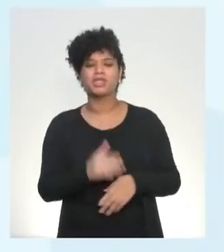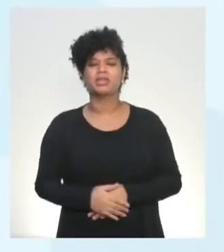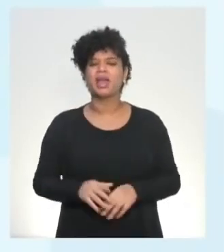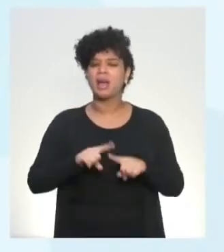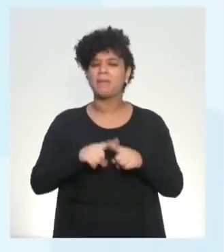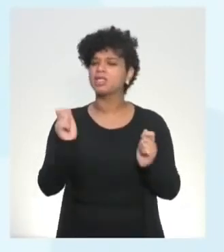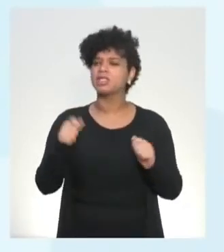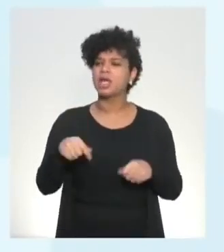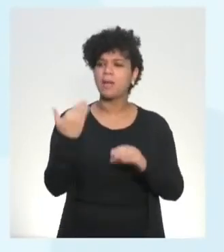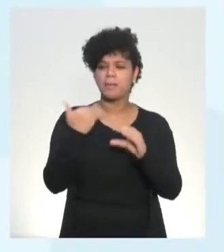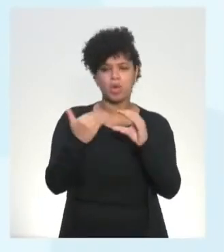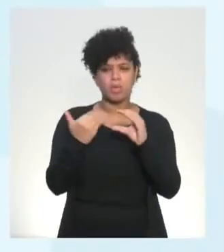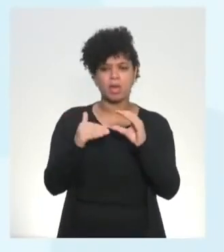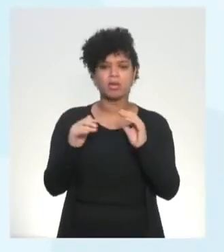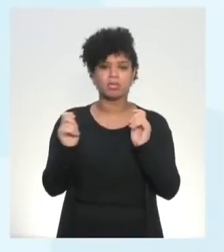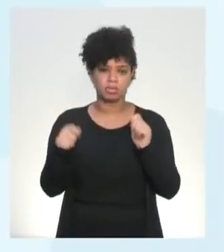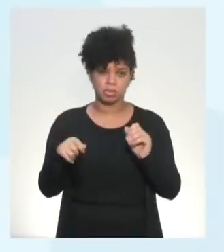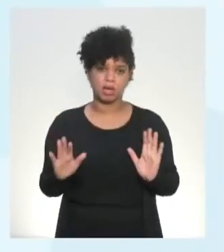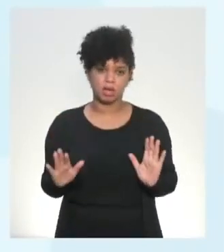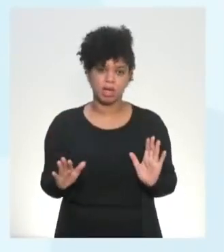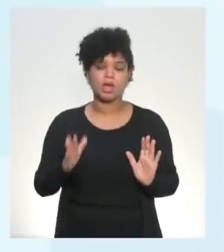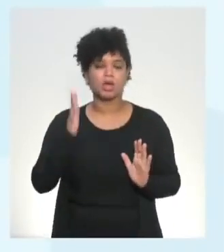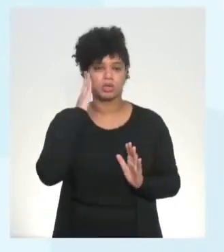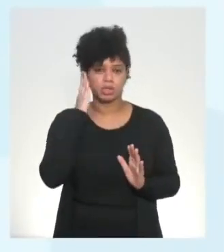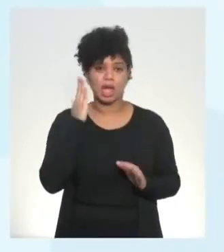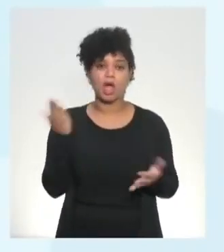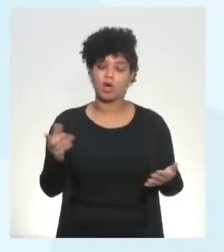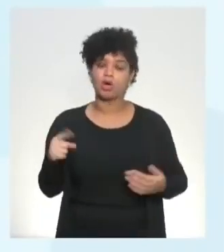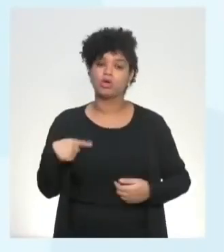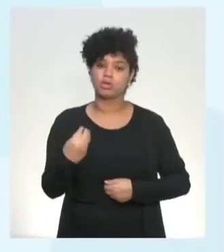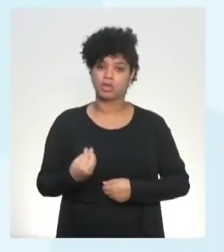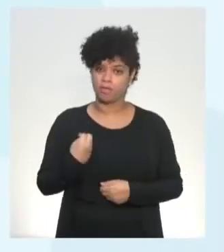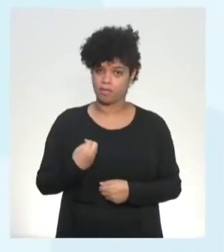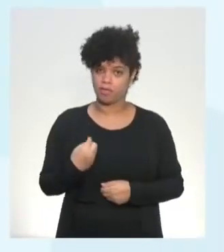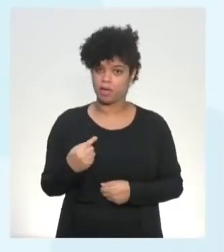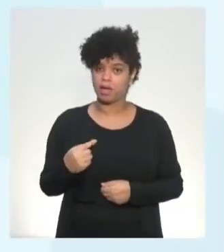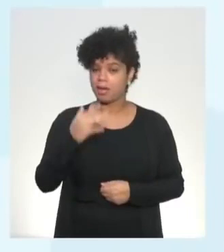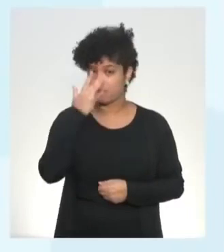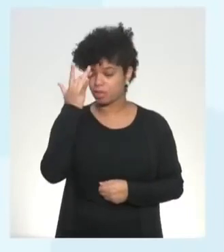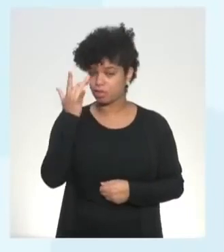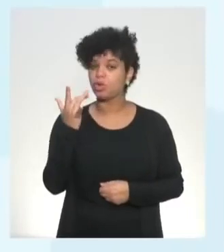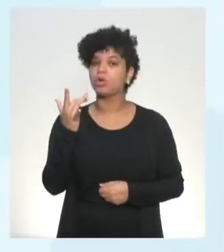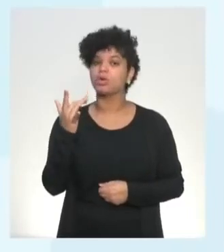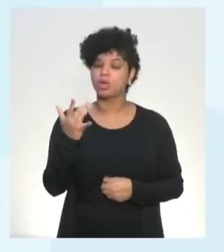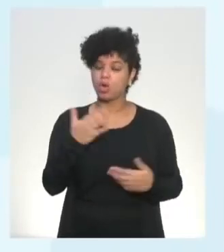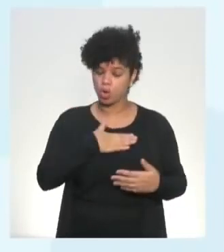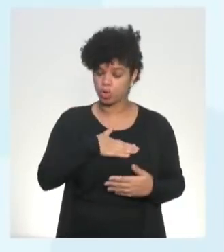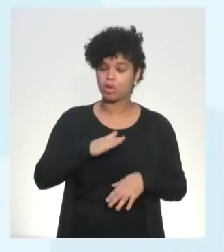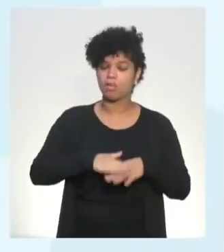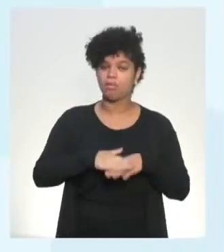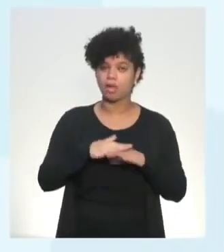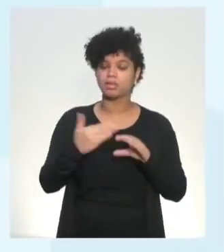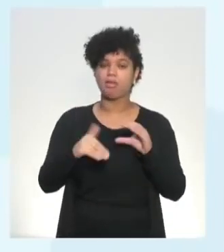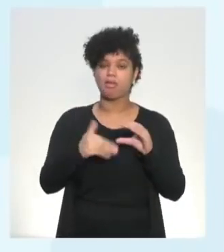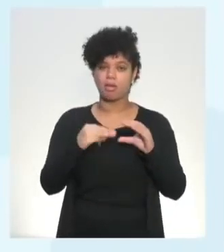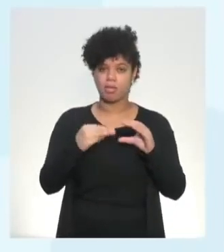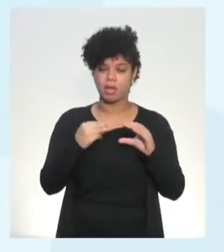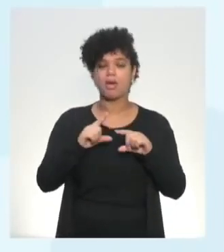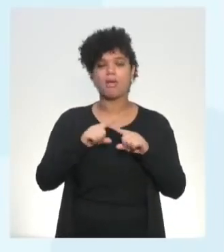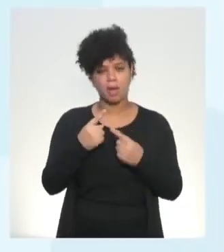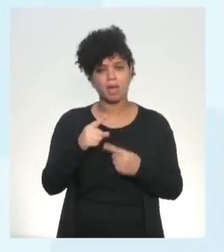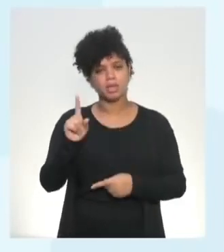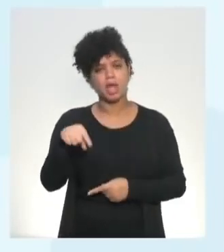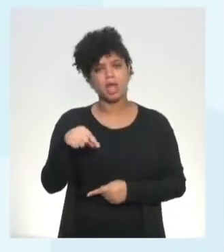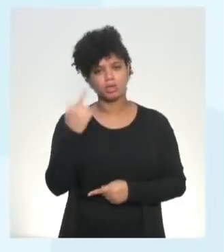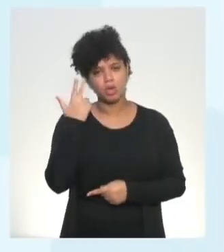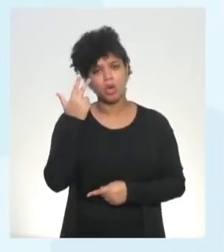mandar por e-mail. Normalmente, principalmente na época que a gente está vivendo, estão preferindo que se envie por e-mail, mas é comum ainda receber esse tipo de carta,